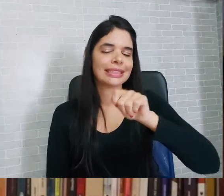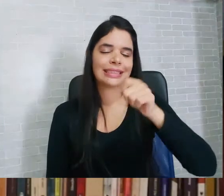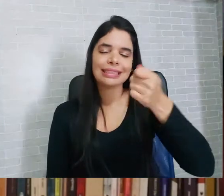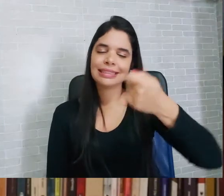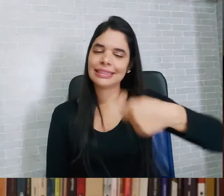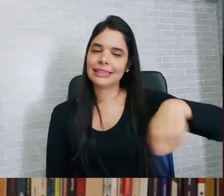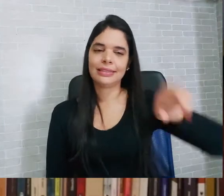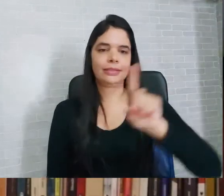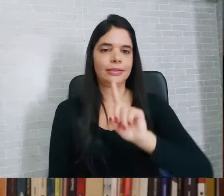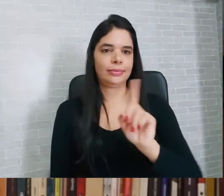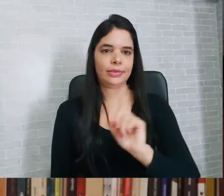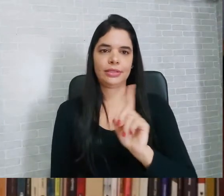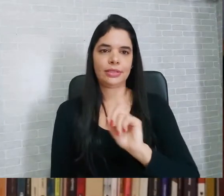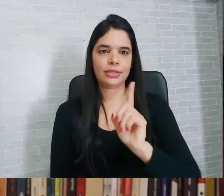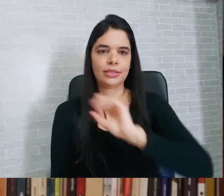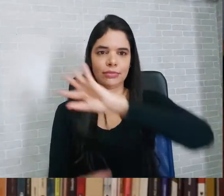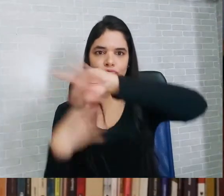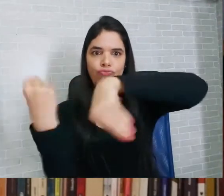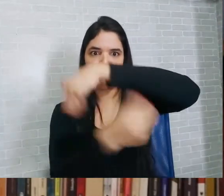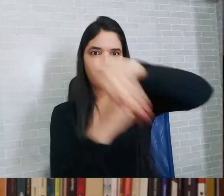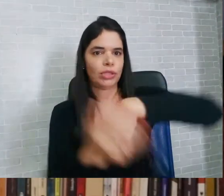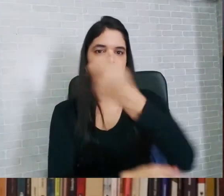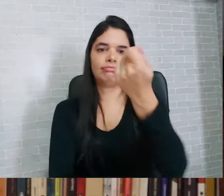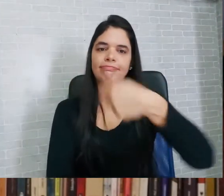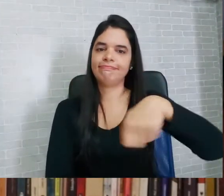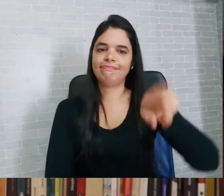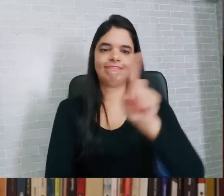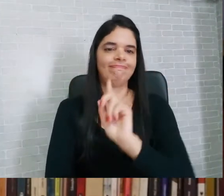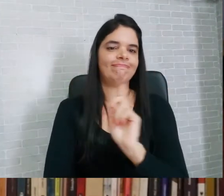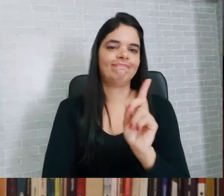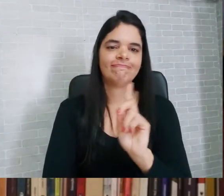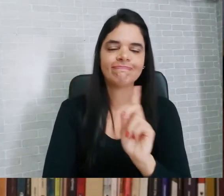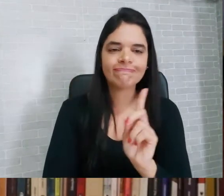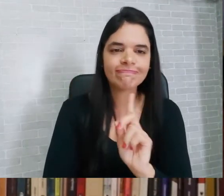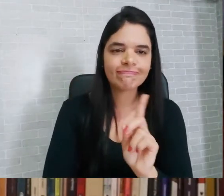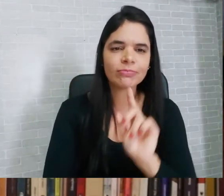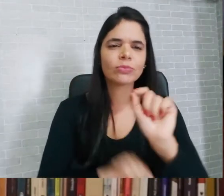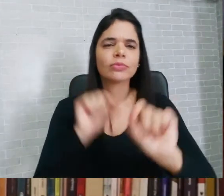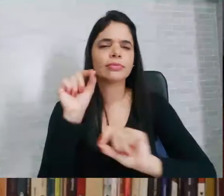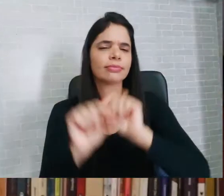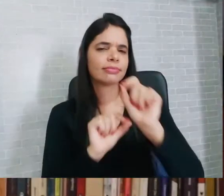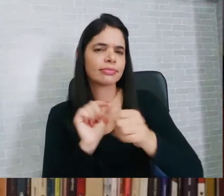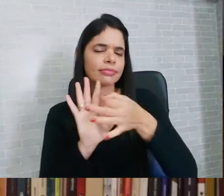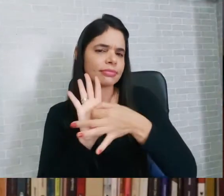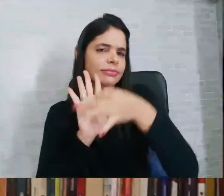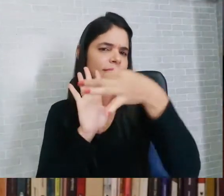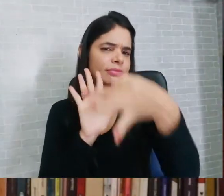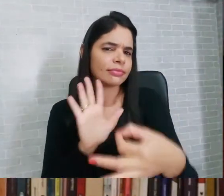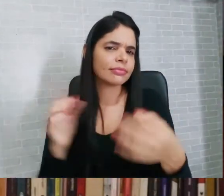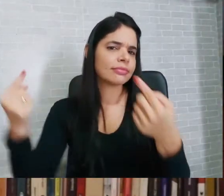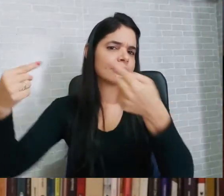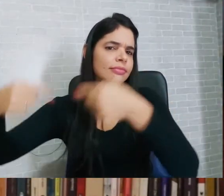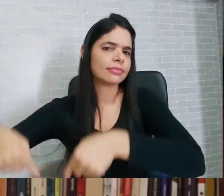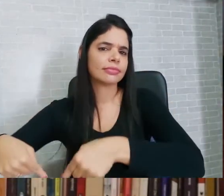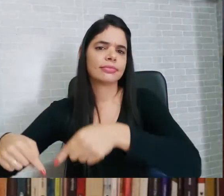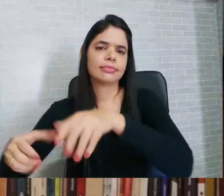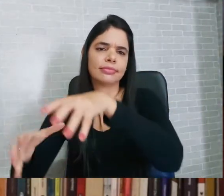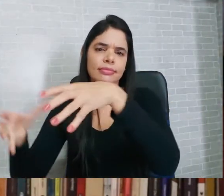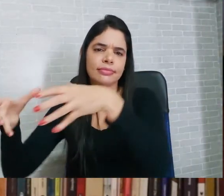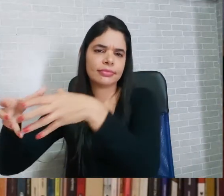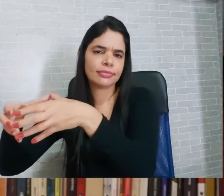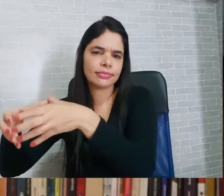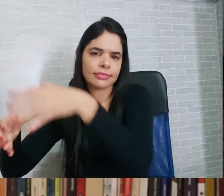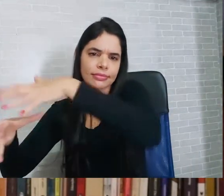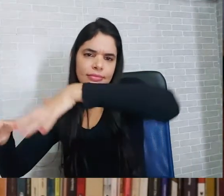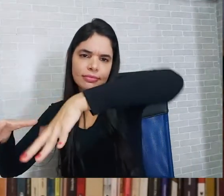que para a existência da literatura da Guiana Francesa justamente é uma crítica contra a criolidade